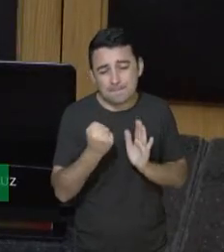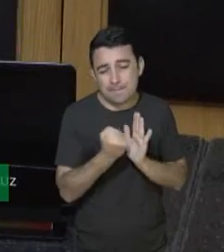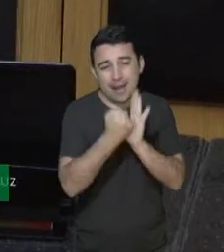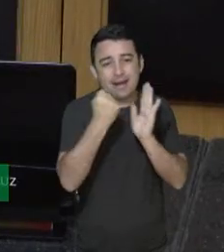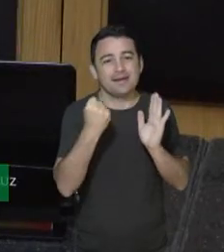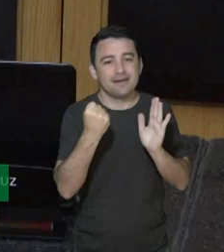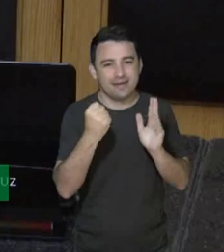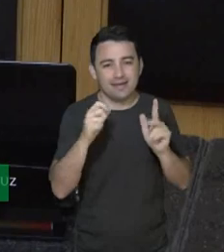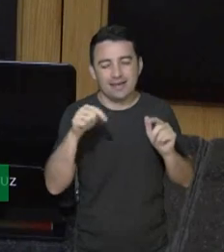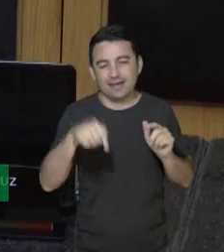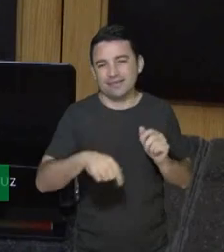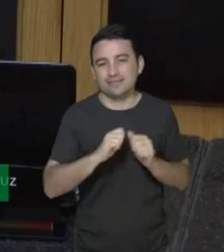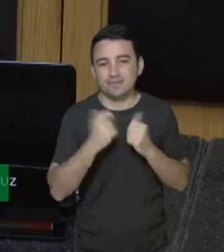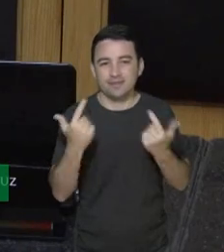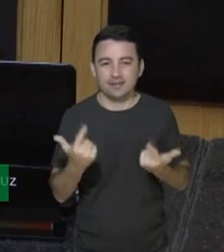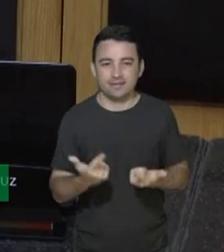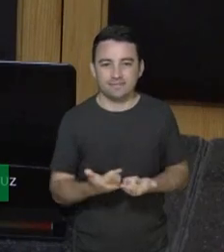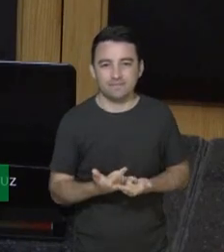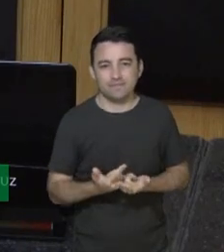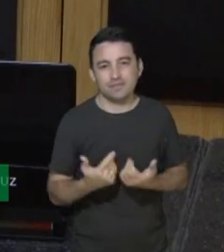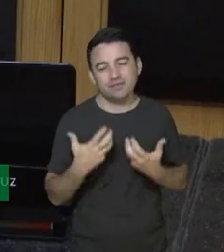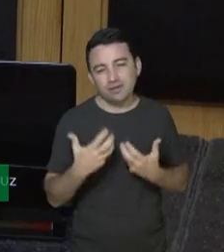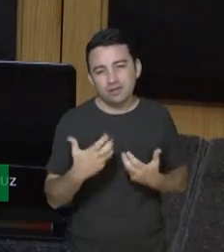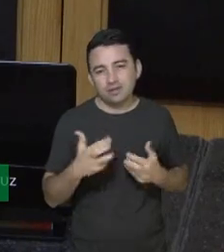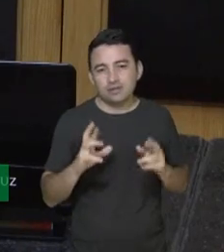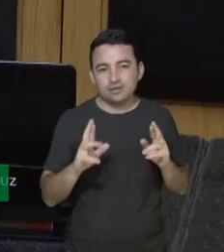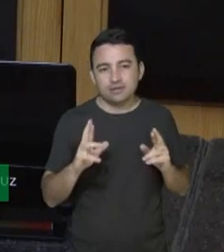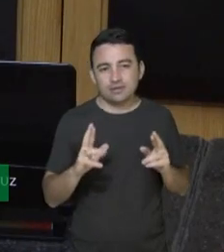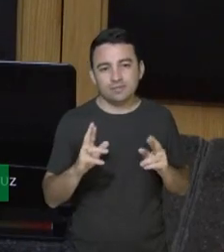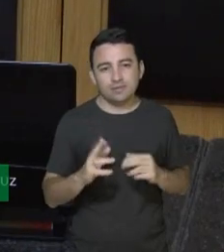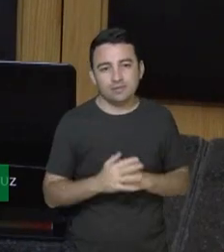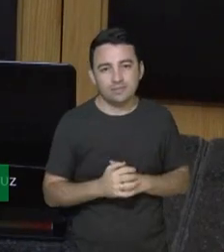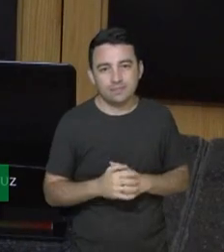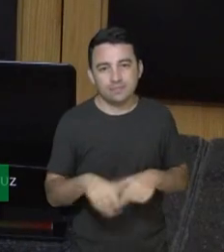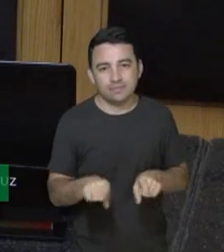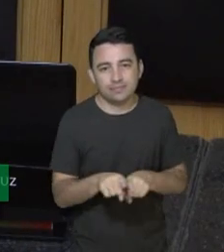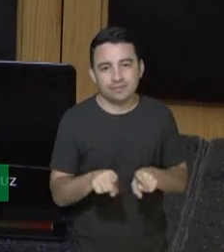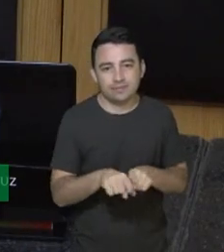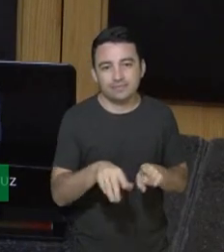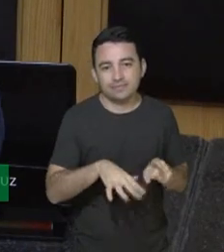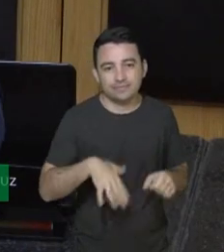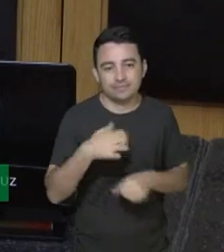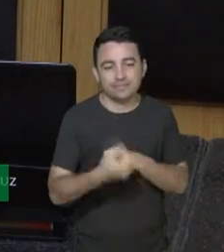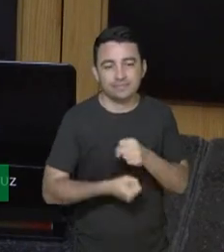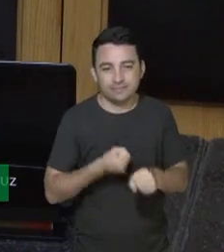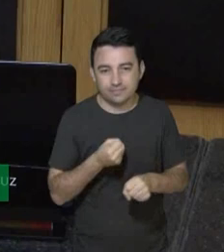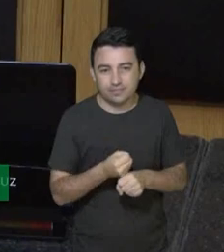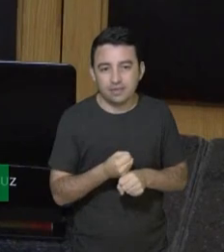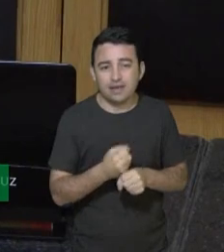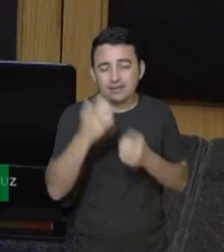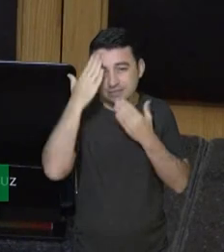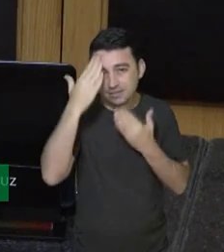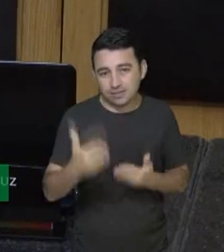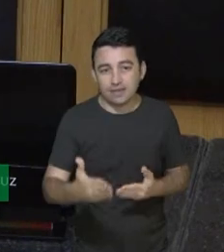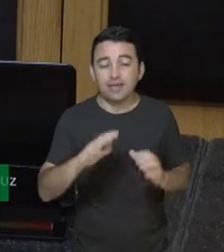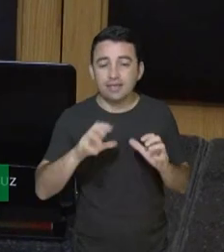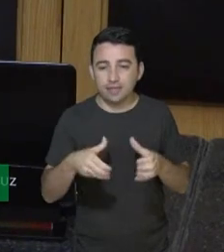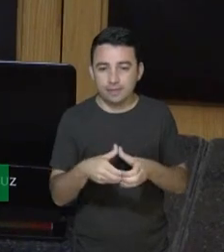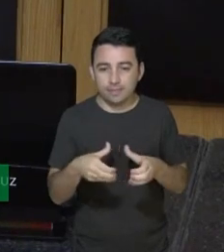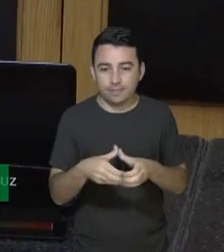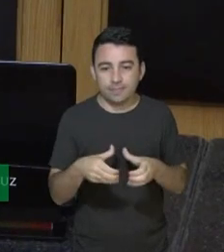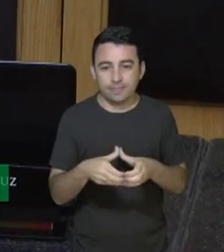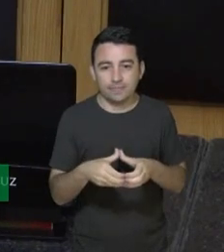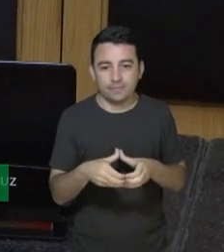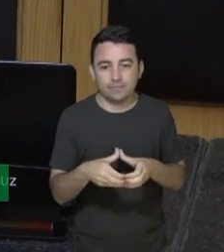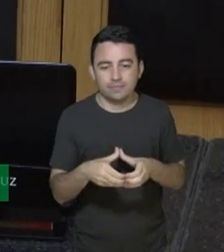registrada. E quero desejar a todos um excelente ano, quero agradecer a minha equipe, que